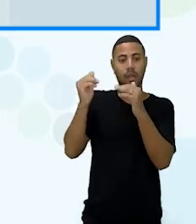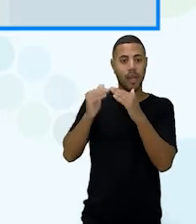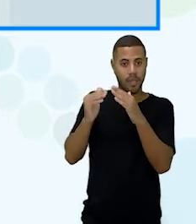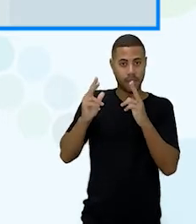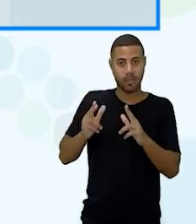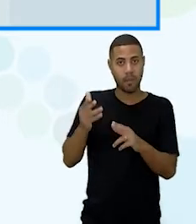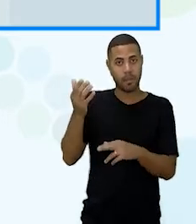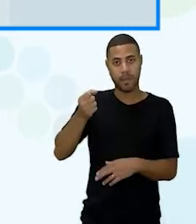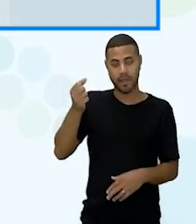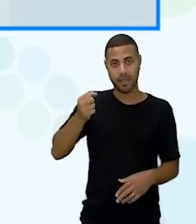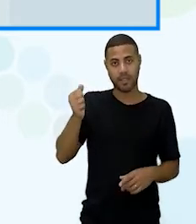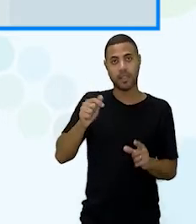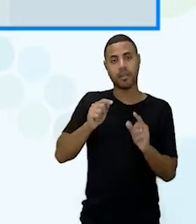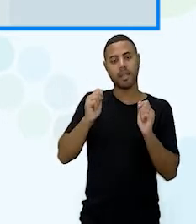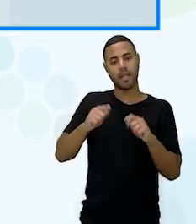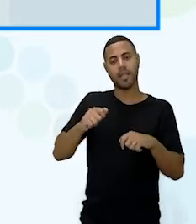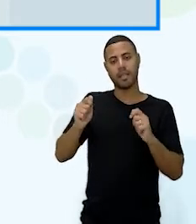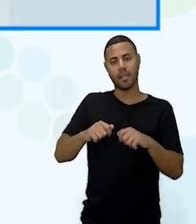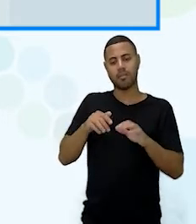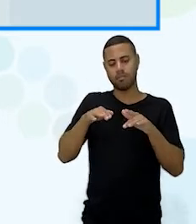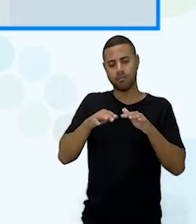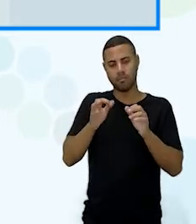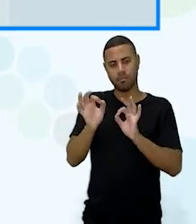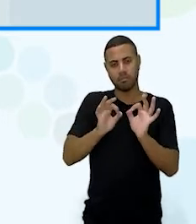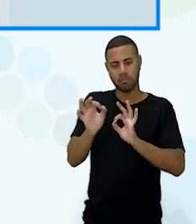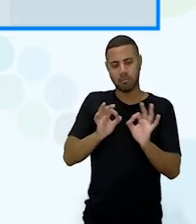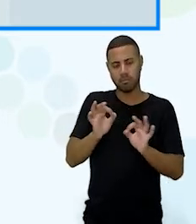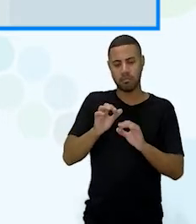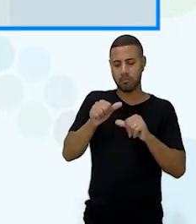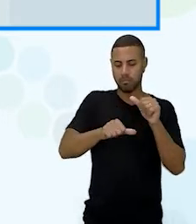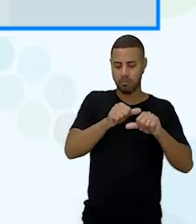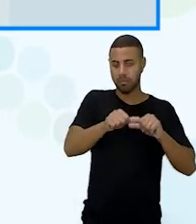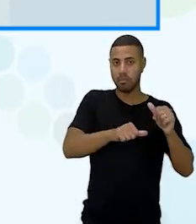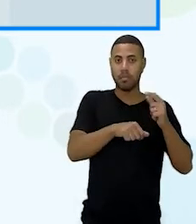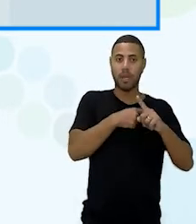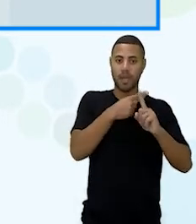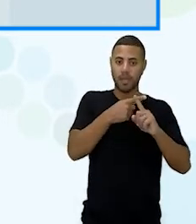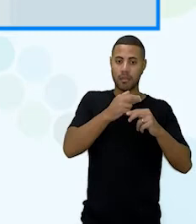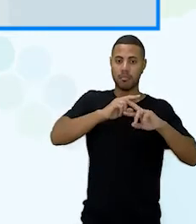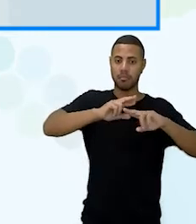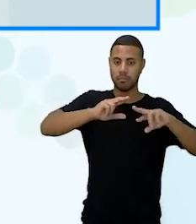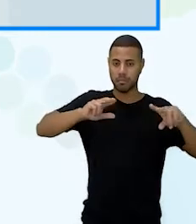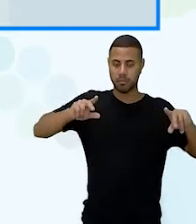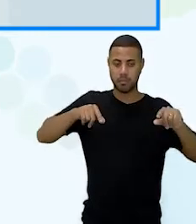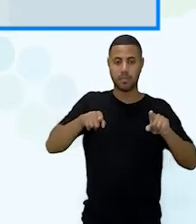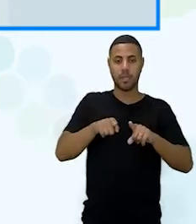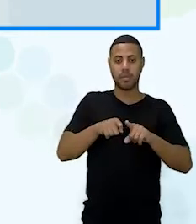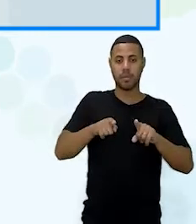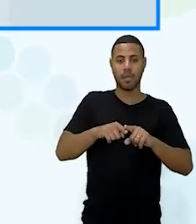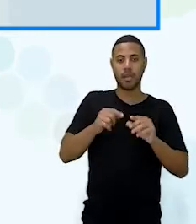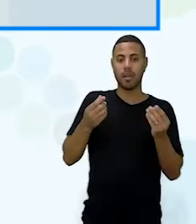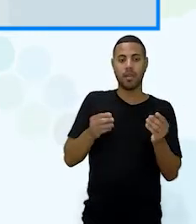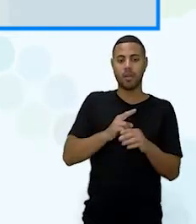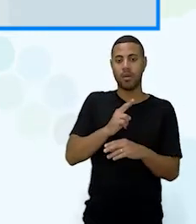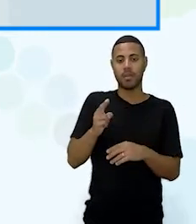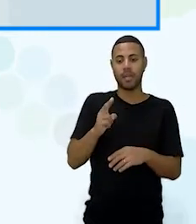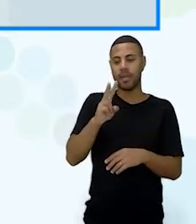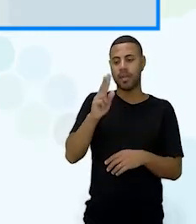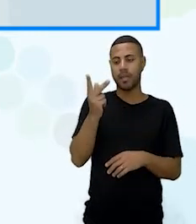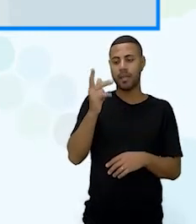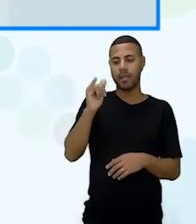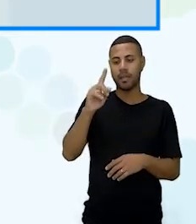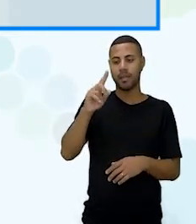ser também processada. E aí é feito um processo, né, chamado de hidratação da cal. Você